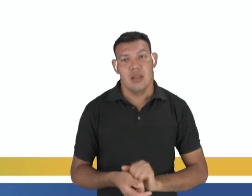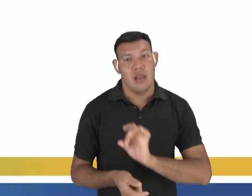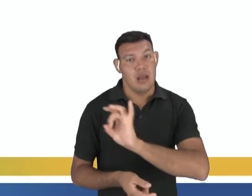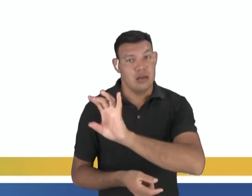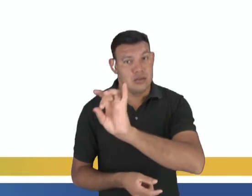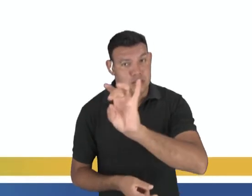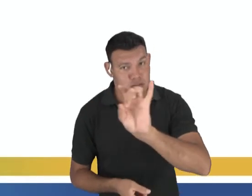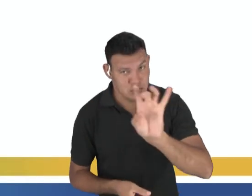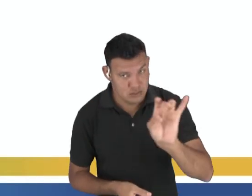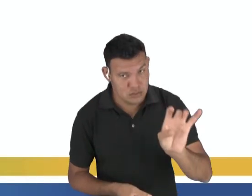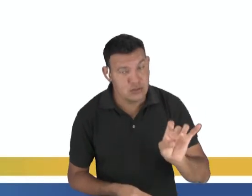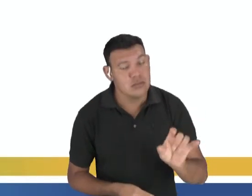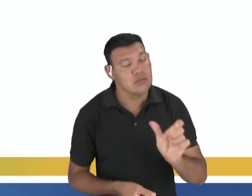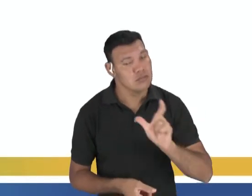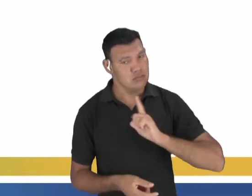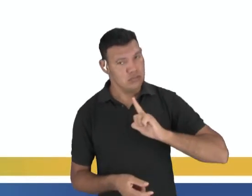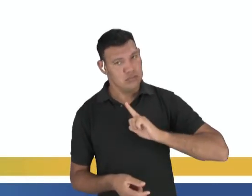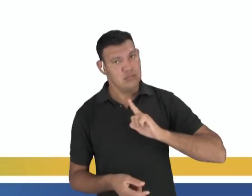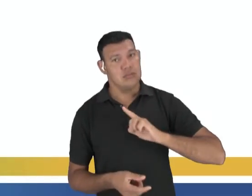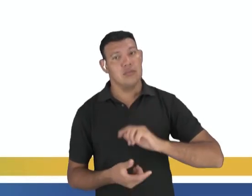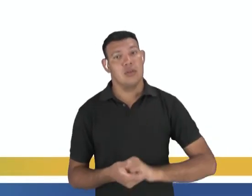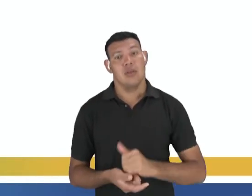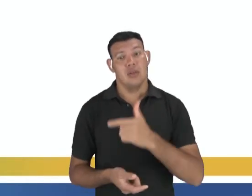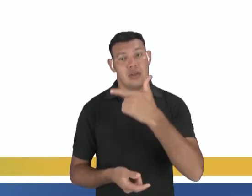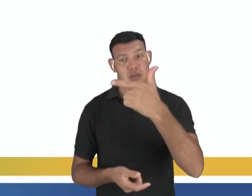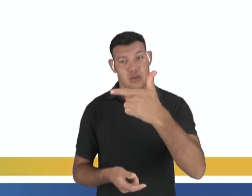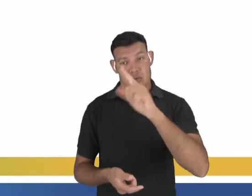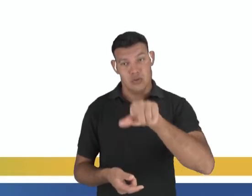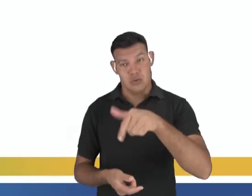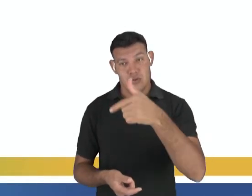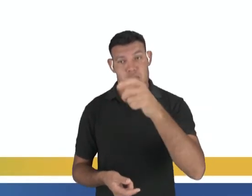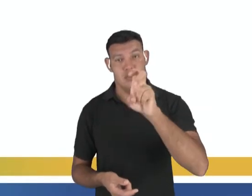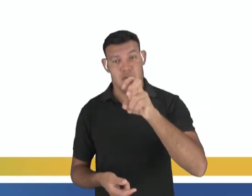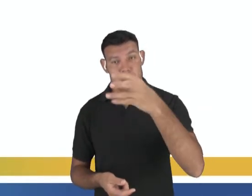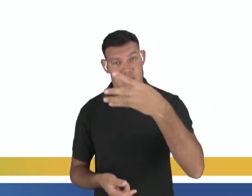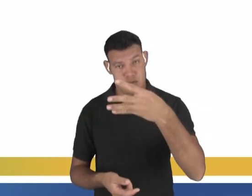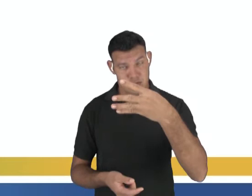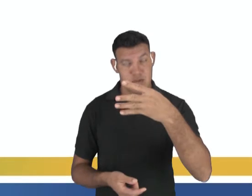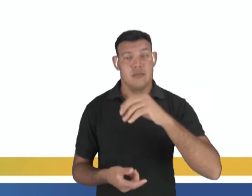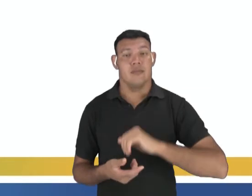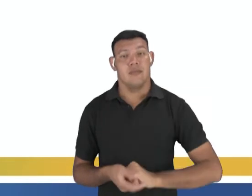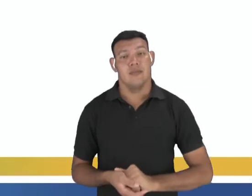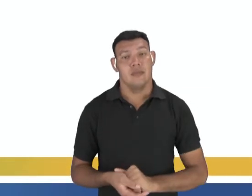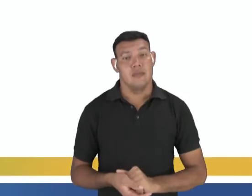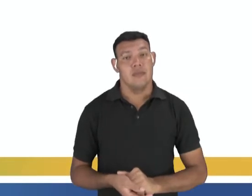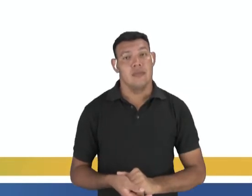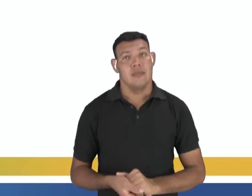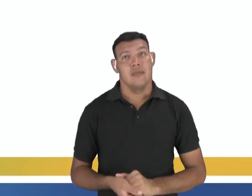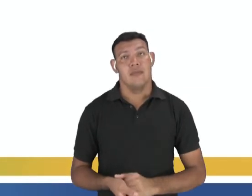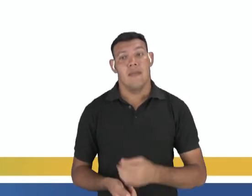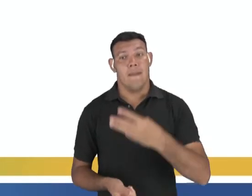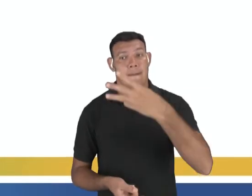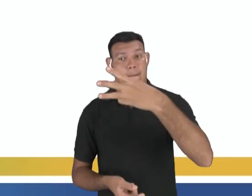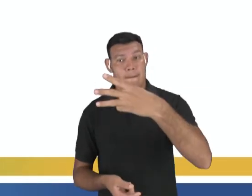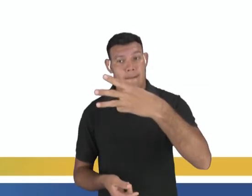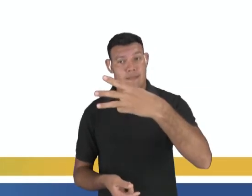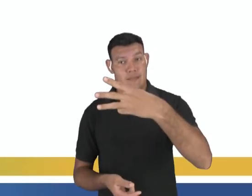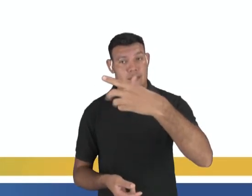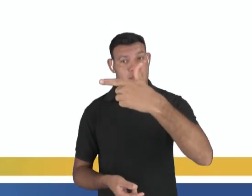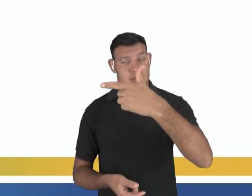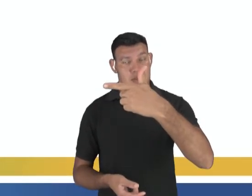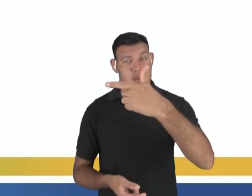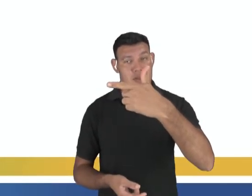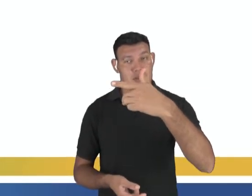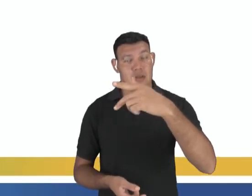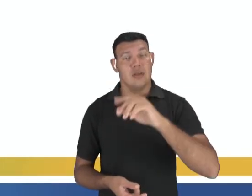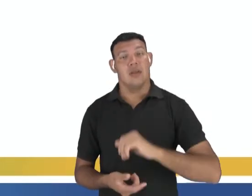cada polegada tá carregando 2,54 cm então em 32 polegadas eu vou ter